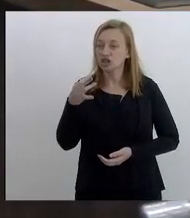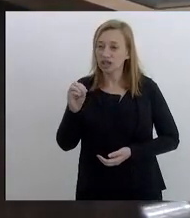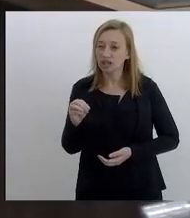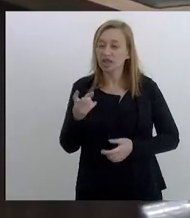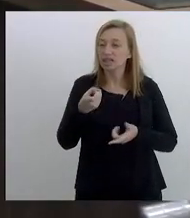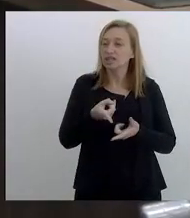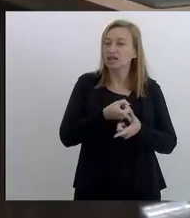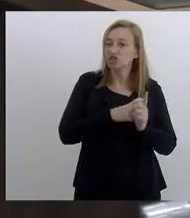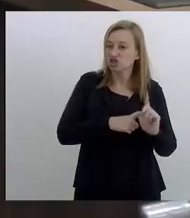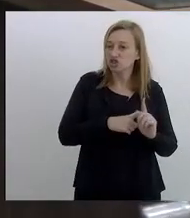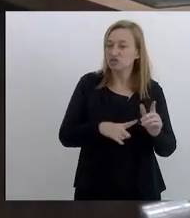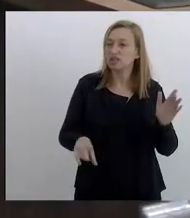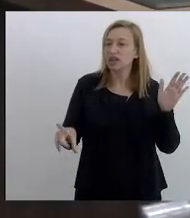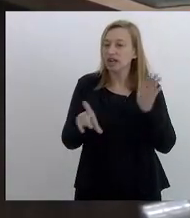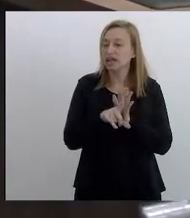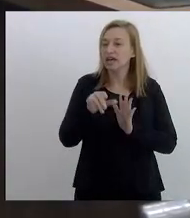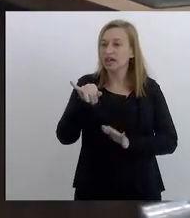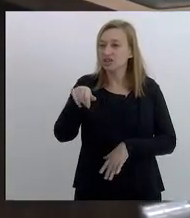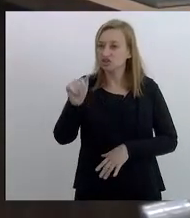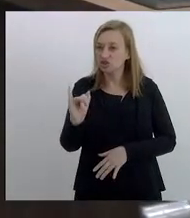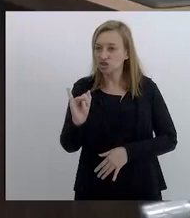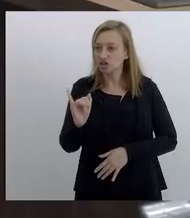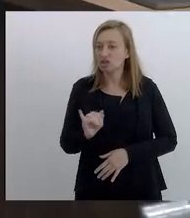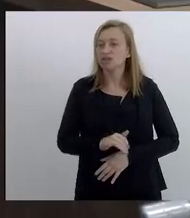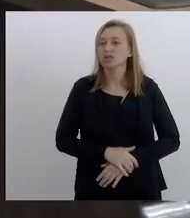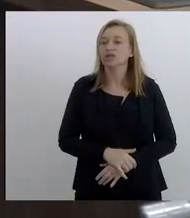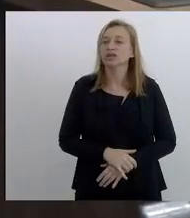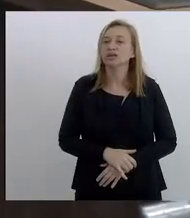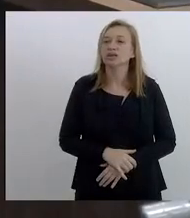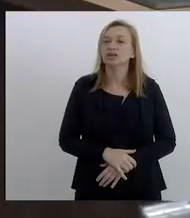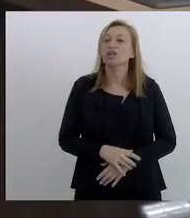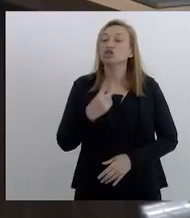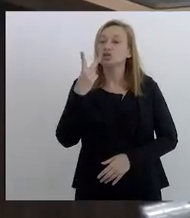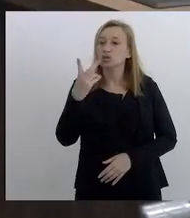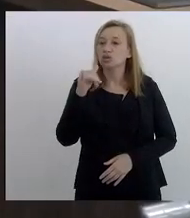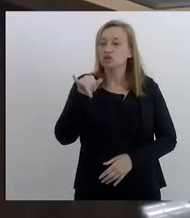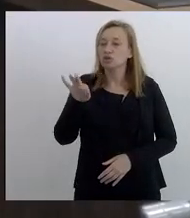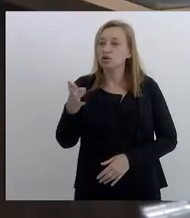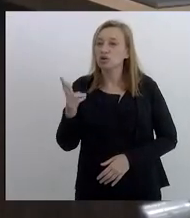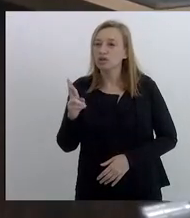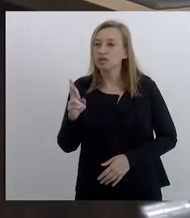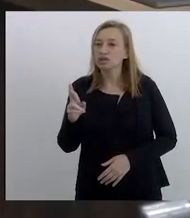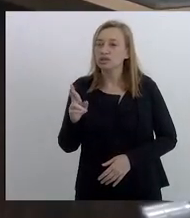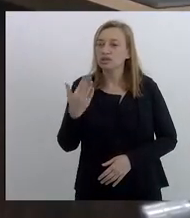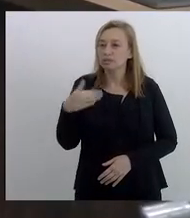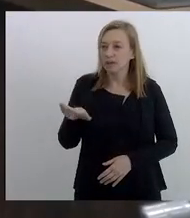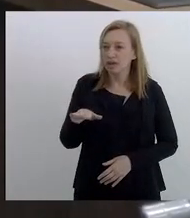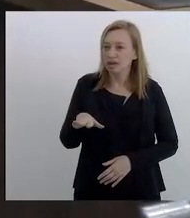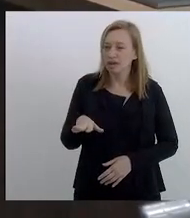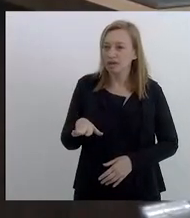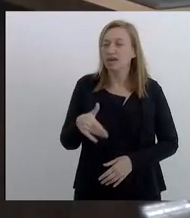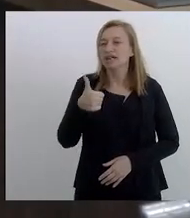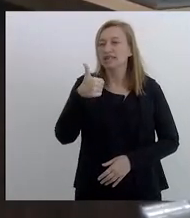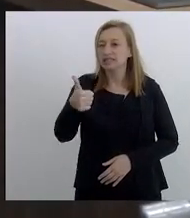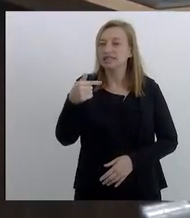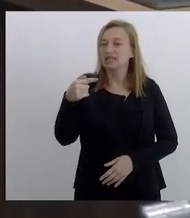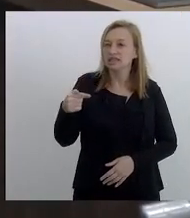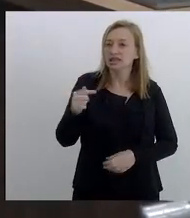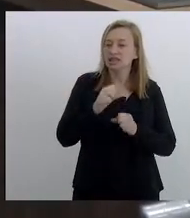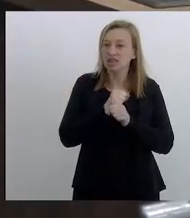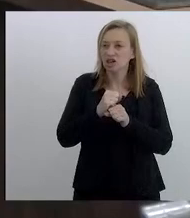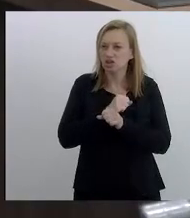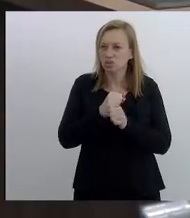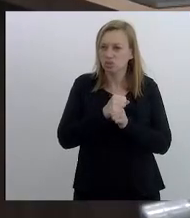dívida, da Lei Candir, apenas 2 bilhões e meio, em 17